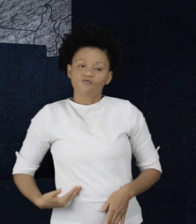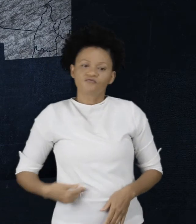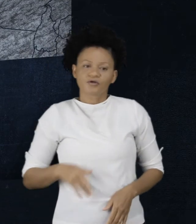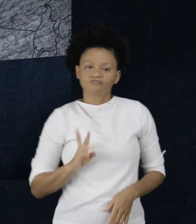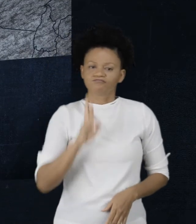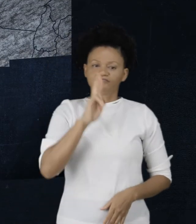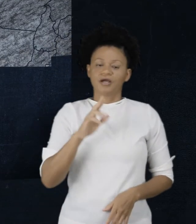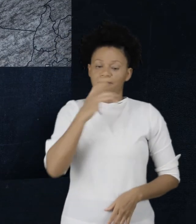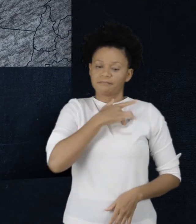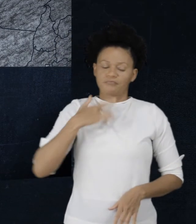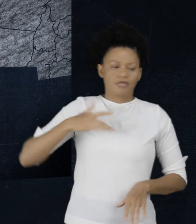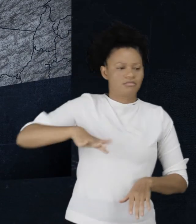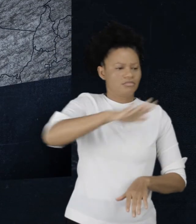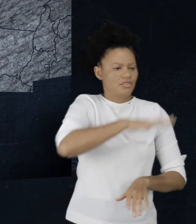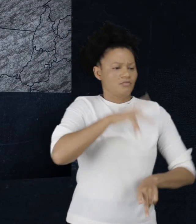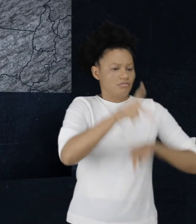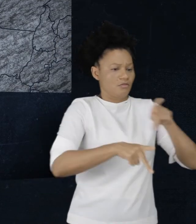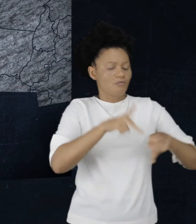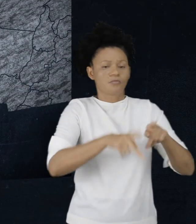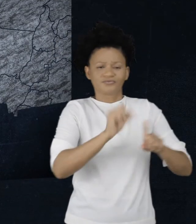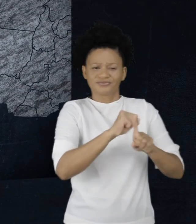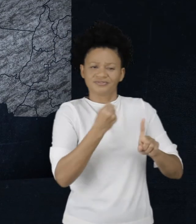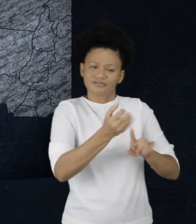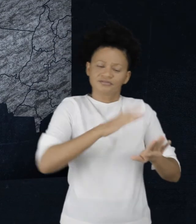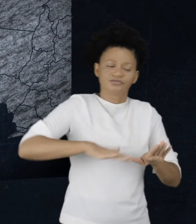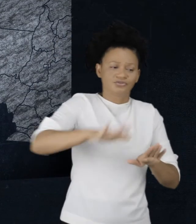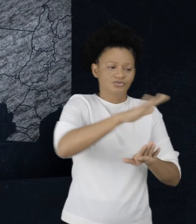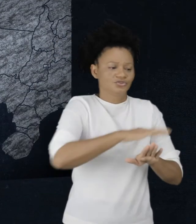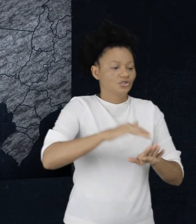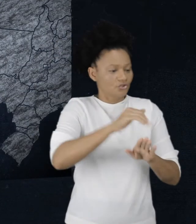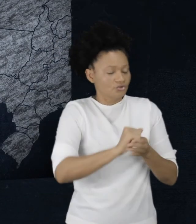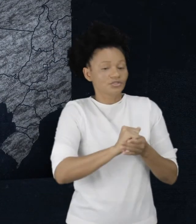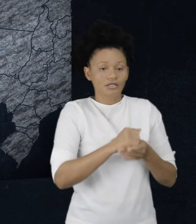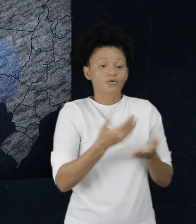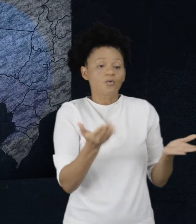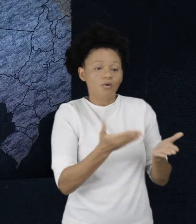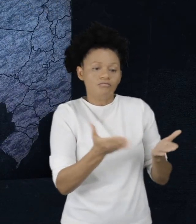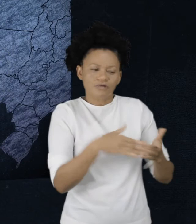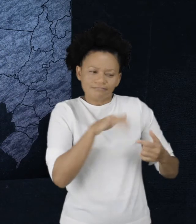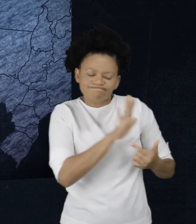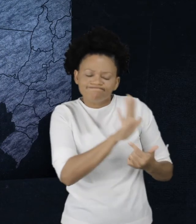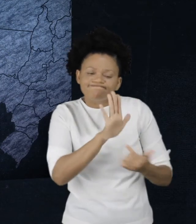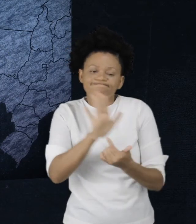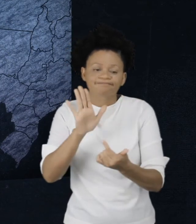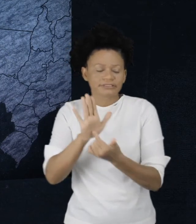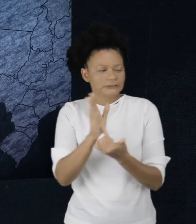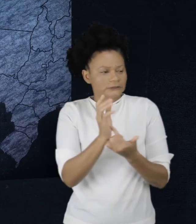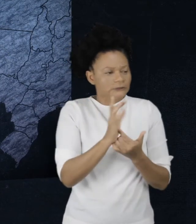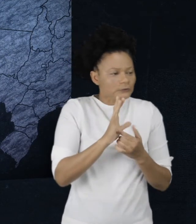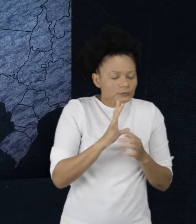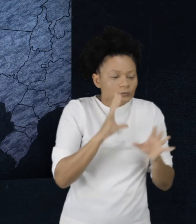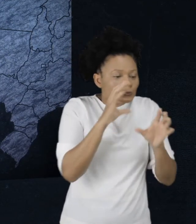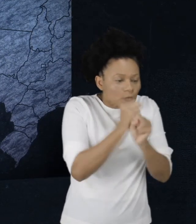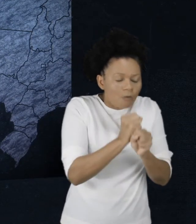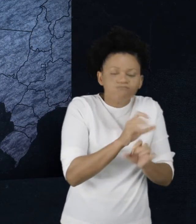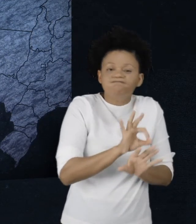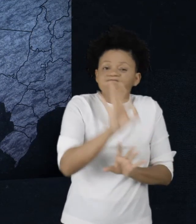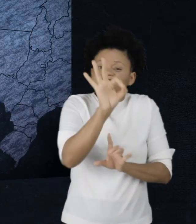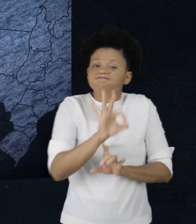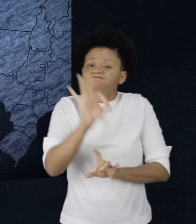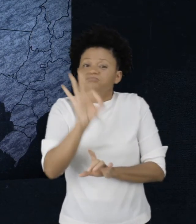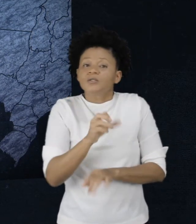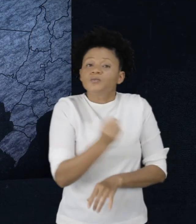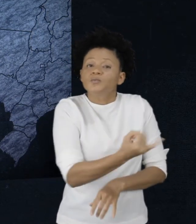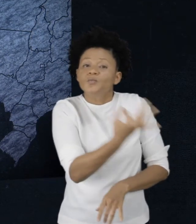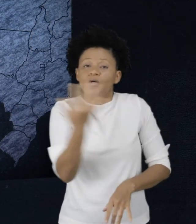na população geral, utilizando métodos de amostragem. Essa análise nos dará uma ideia do percentual de pessoas